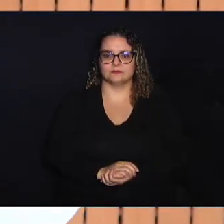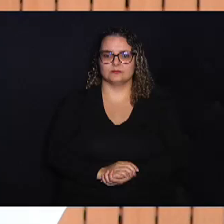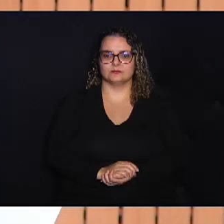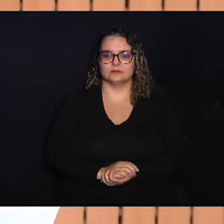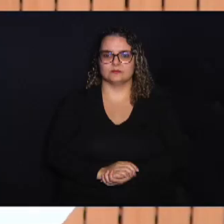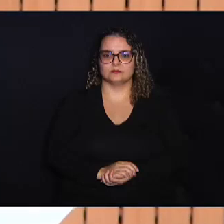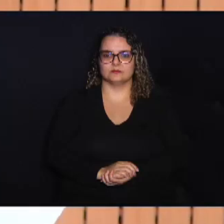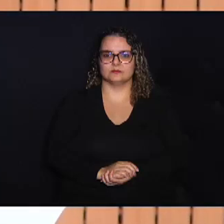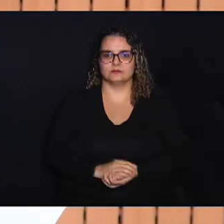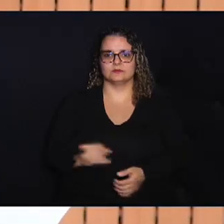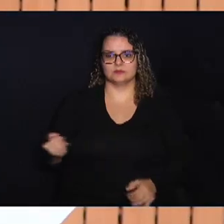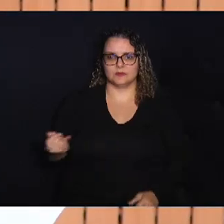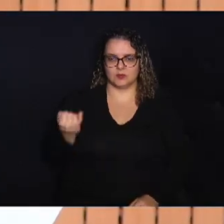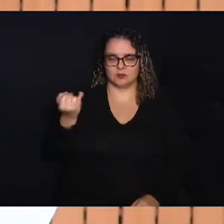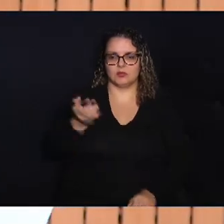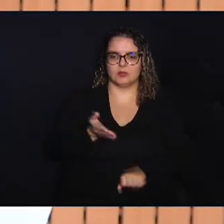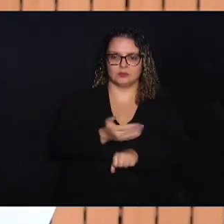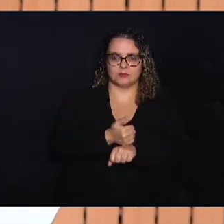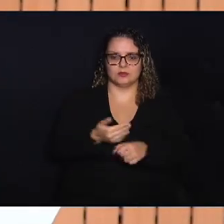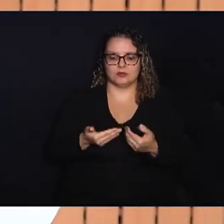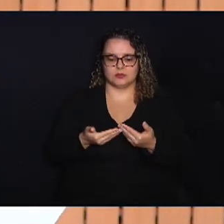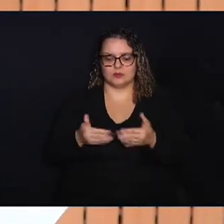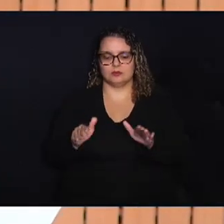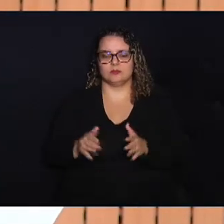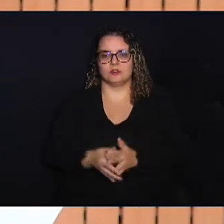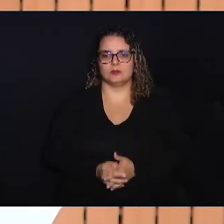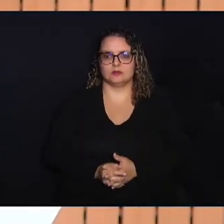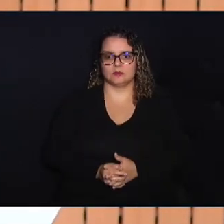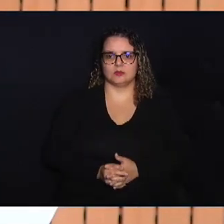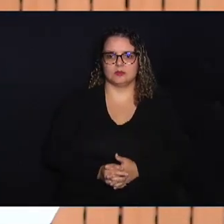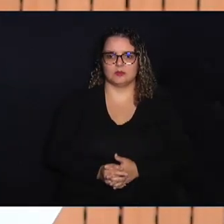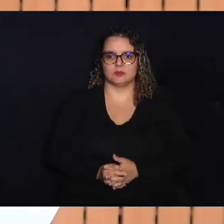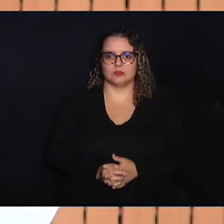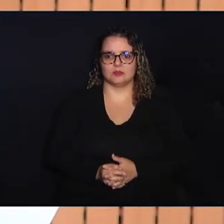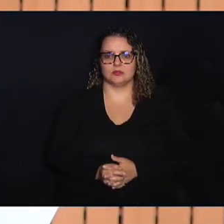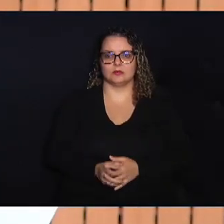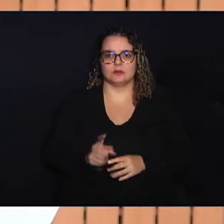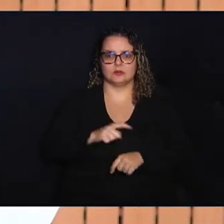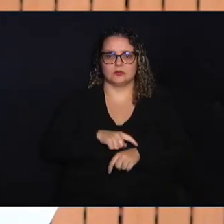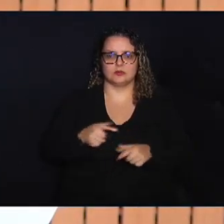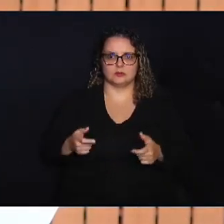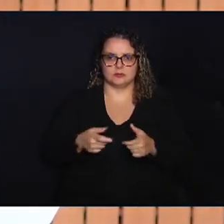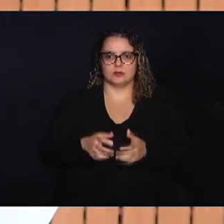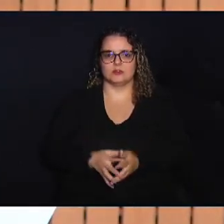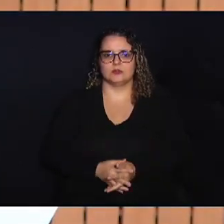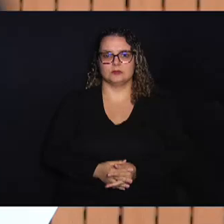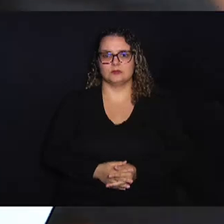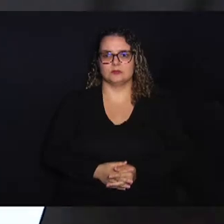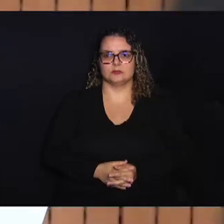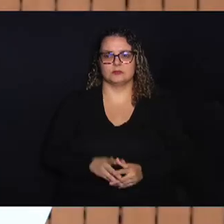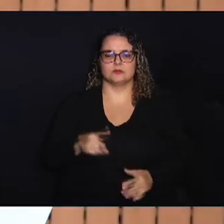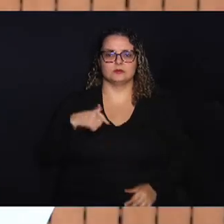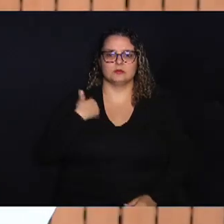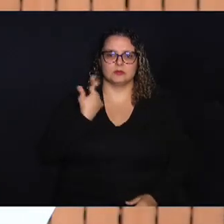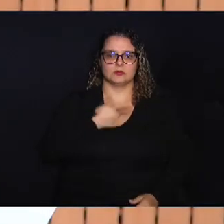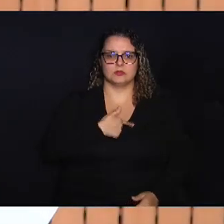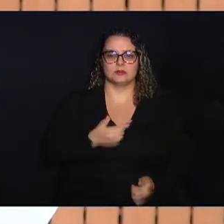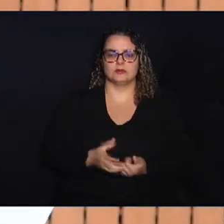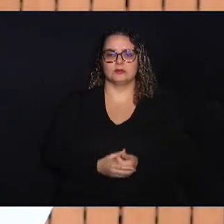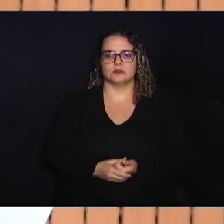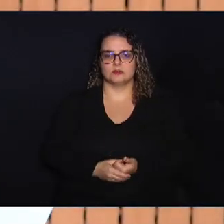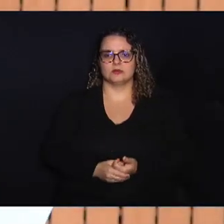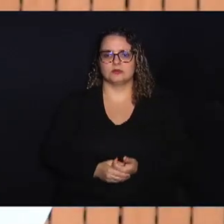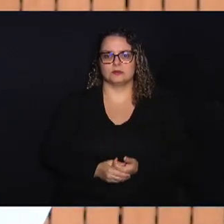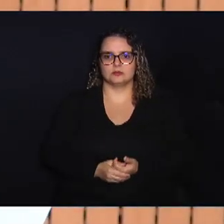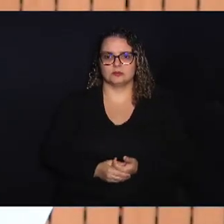É importante também, antes de abrir o pequeno expediente, nós devemos